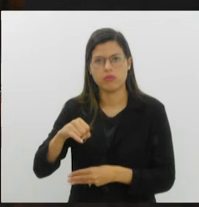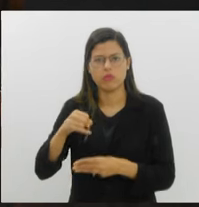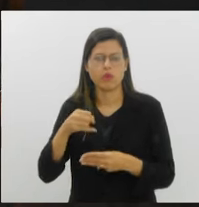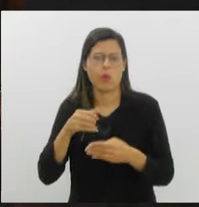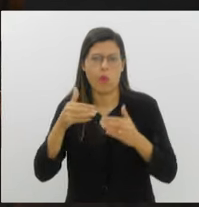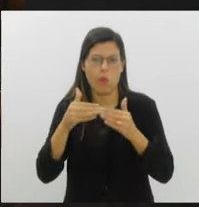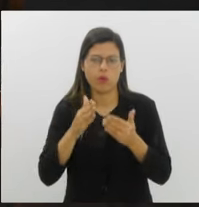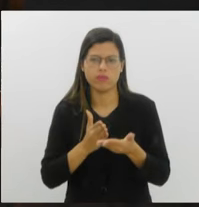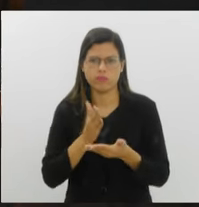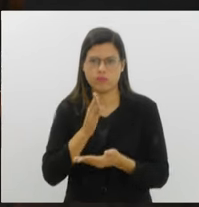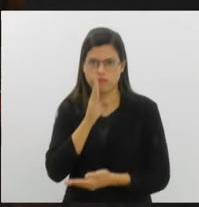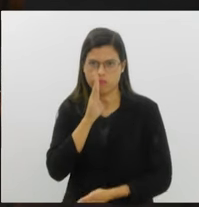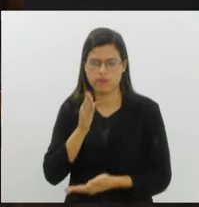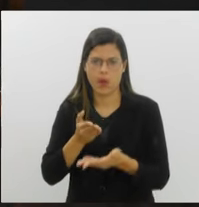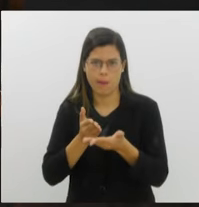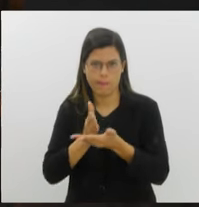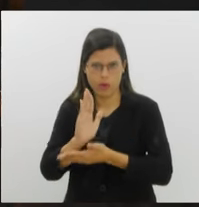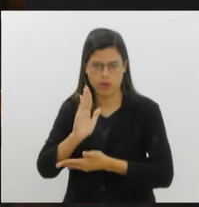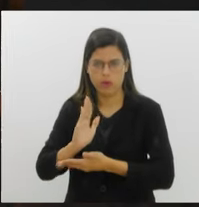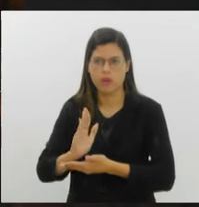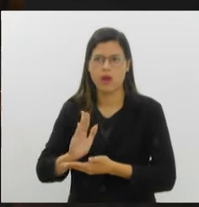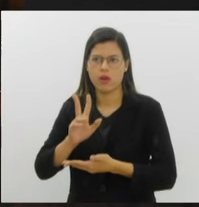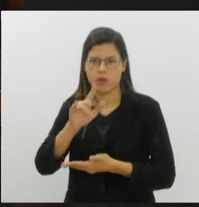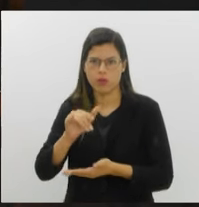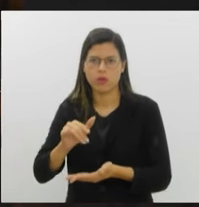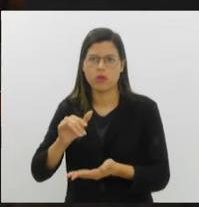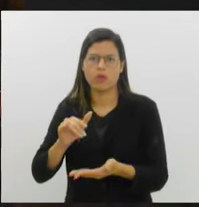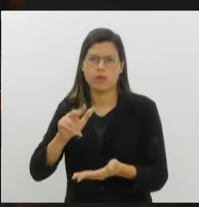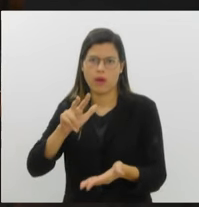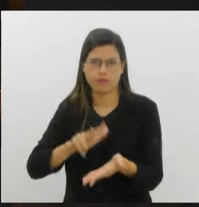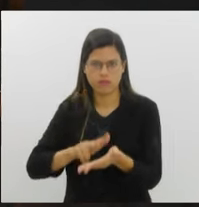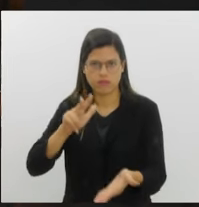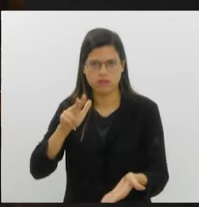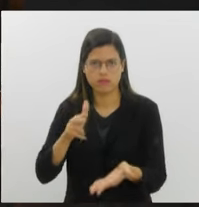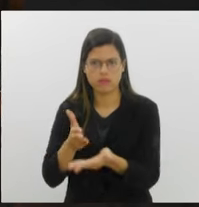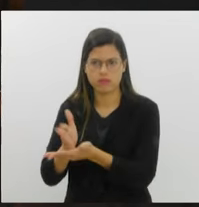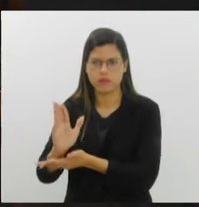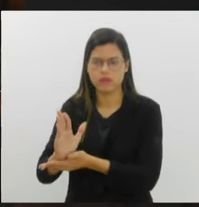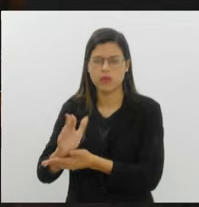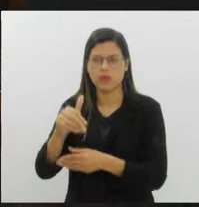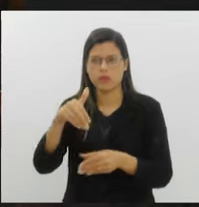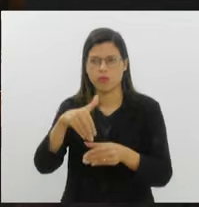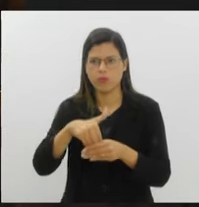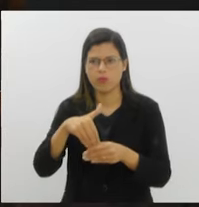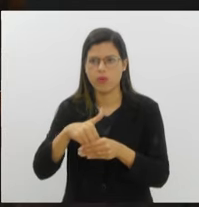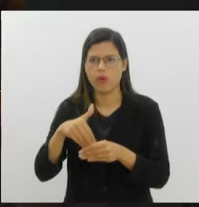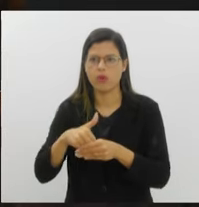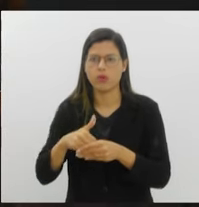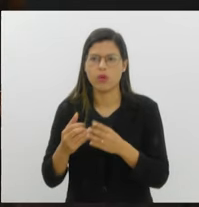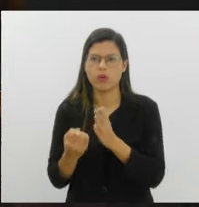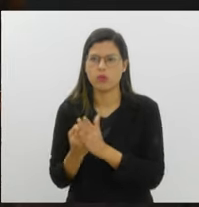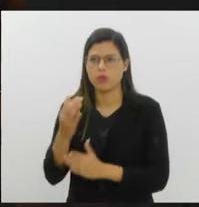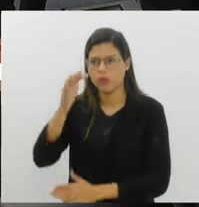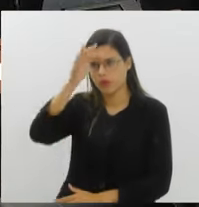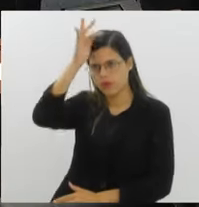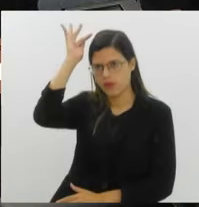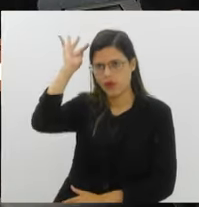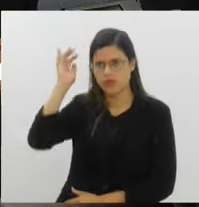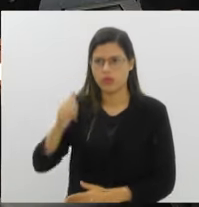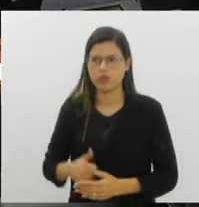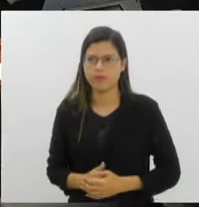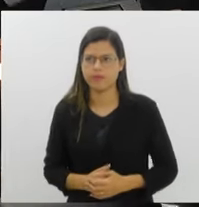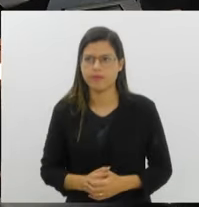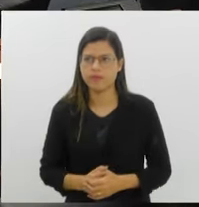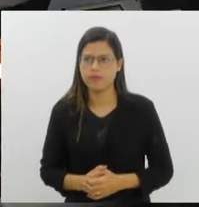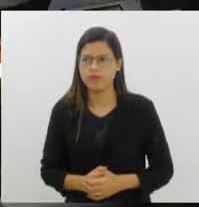como estão. Aprovado, vai a promulgação para a declaração de voto. Meu amigo autor, deputado Fred Pacheco. Presidente